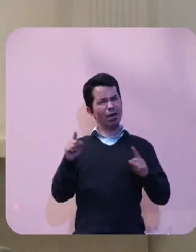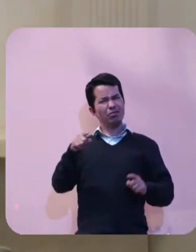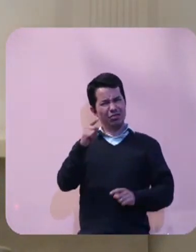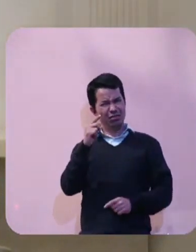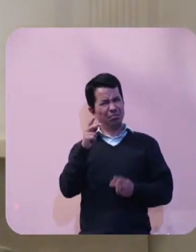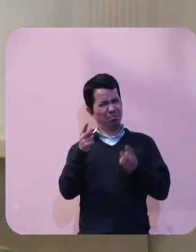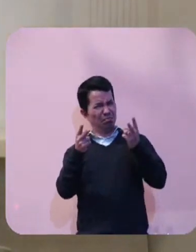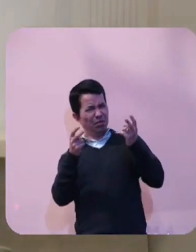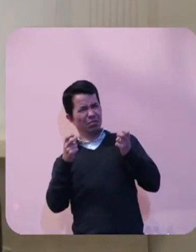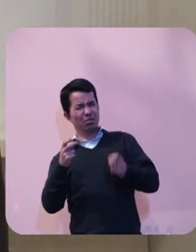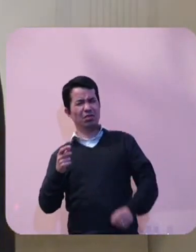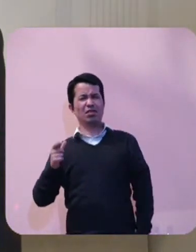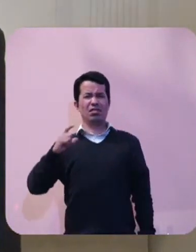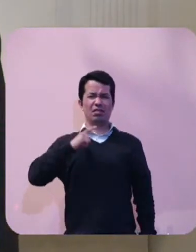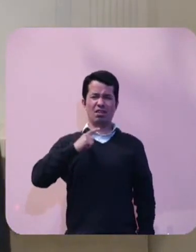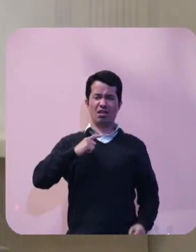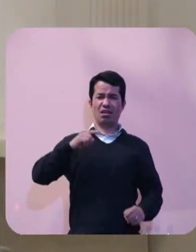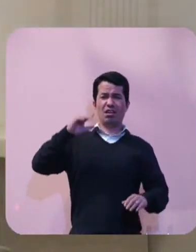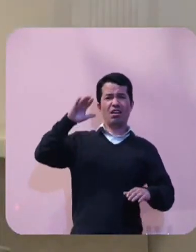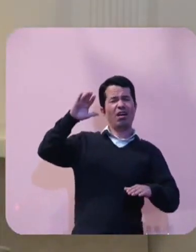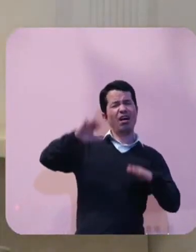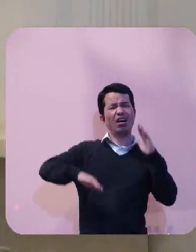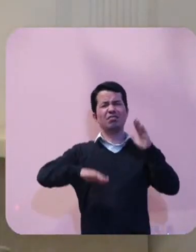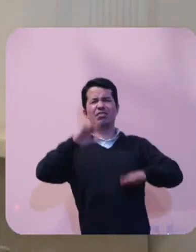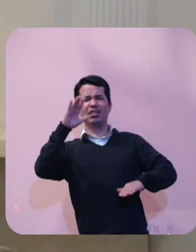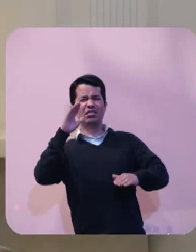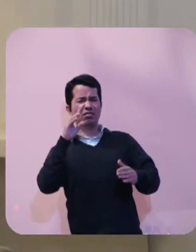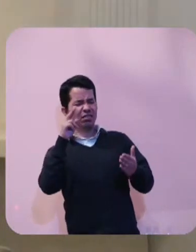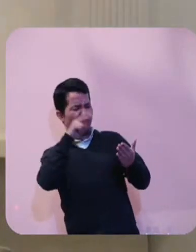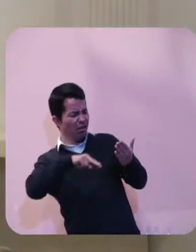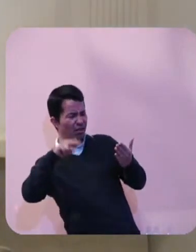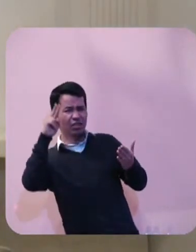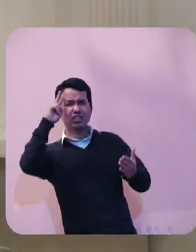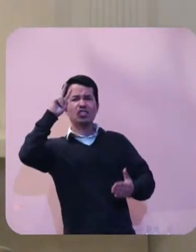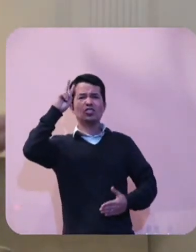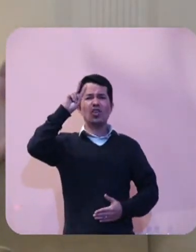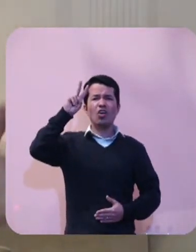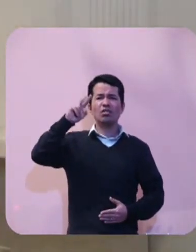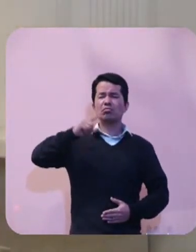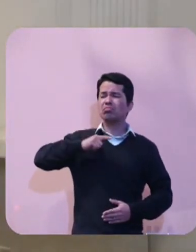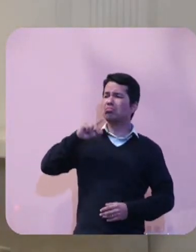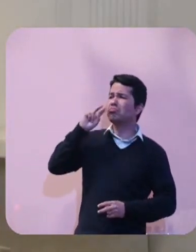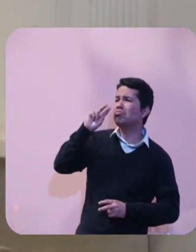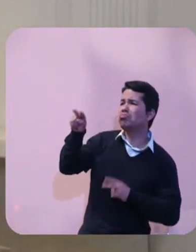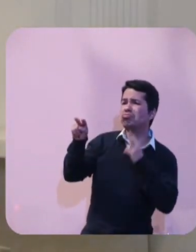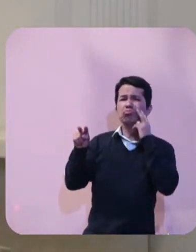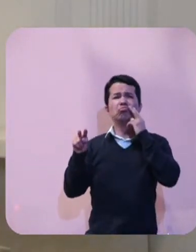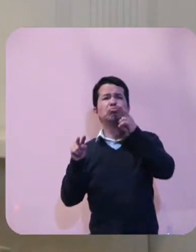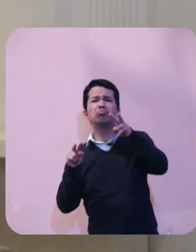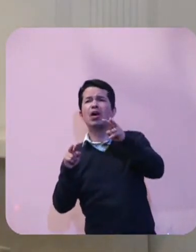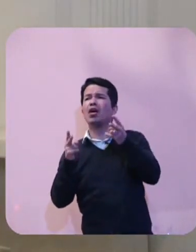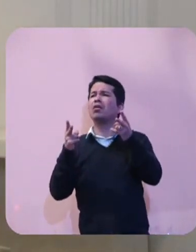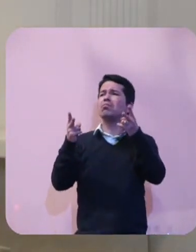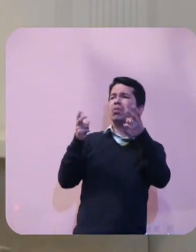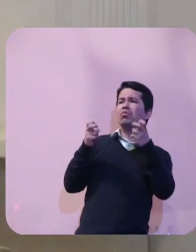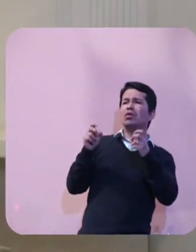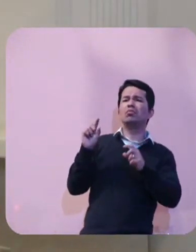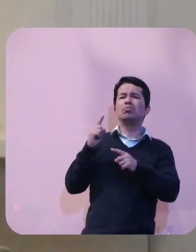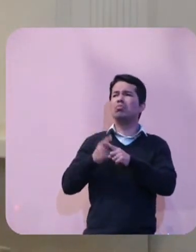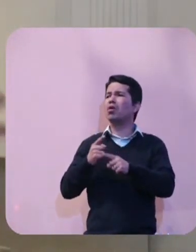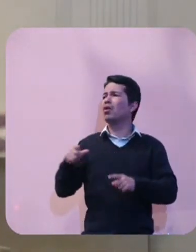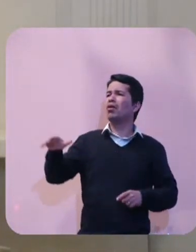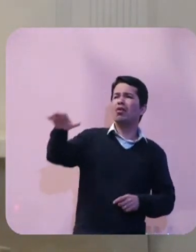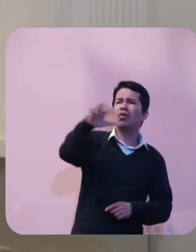que acontece, às vezes, porque não percebemos o que aflige o coração dos nossos filhos. A